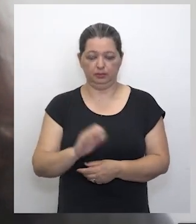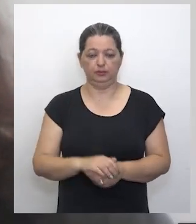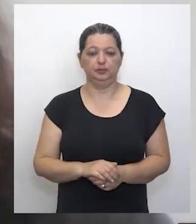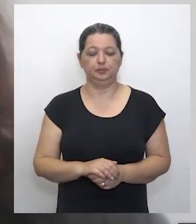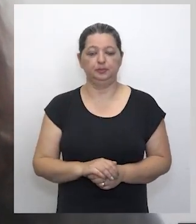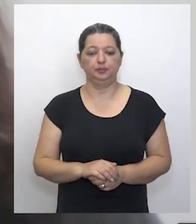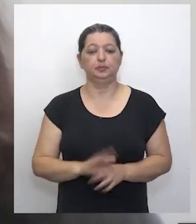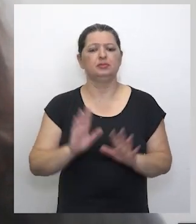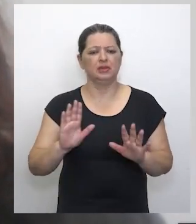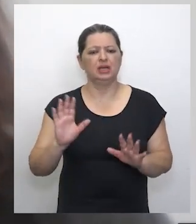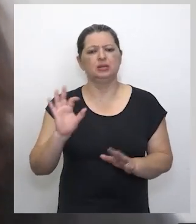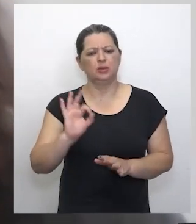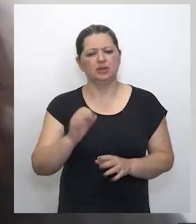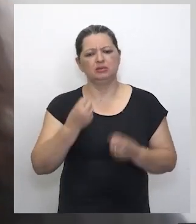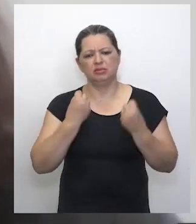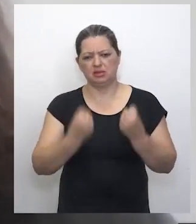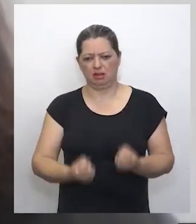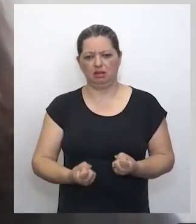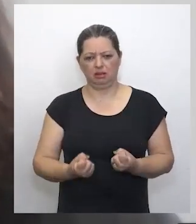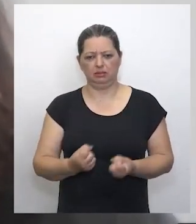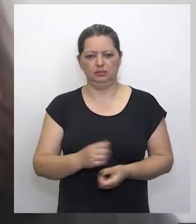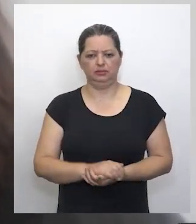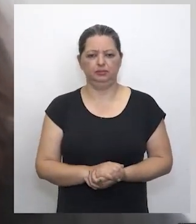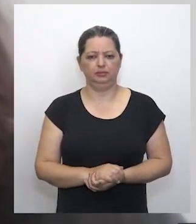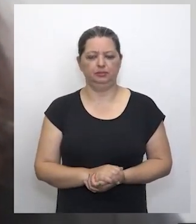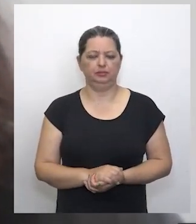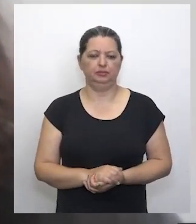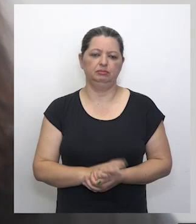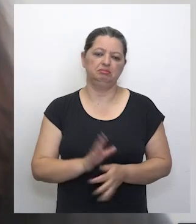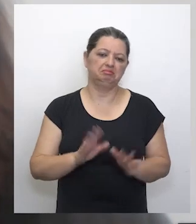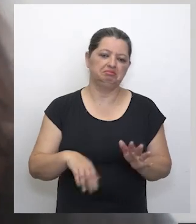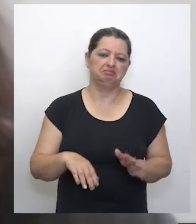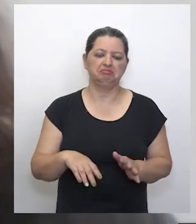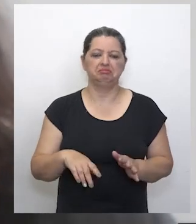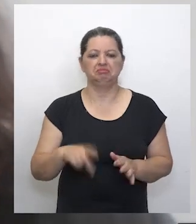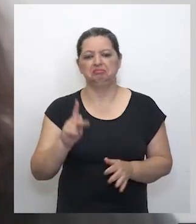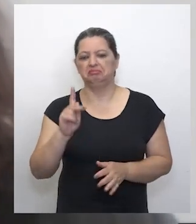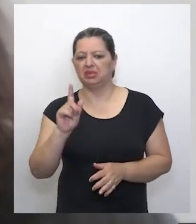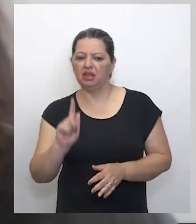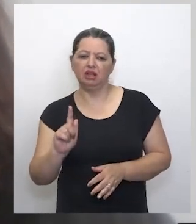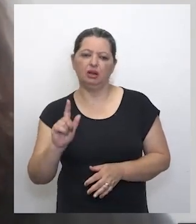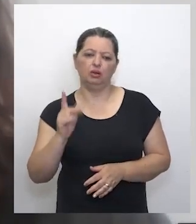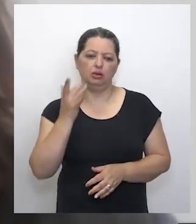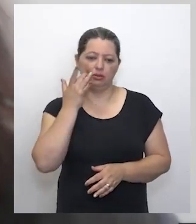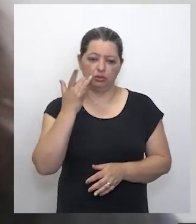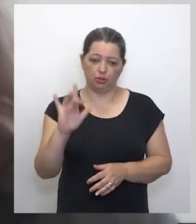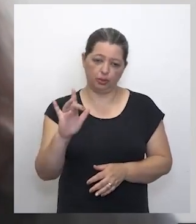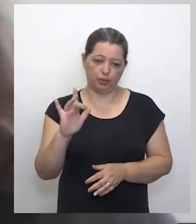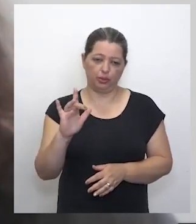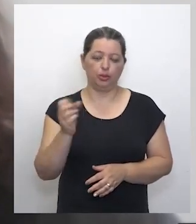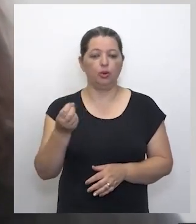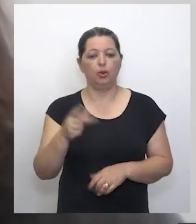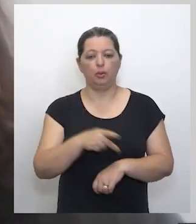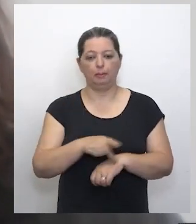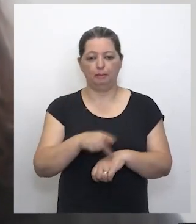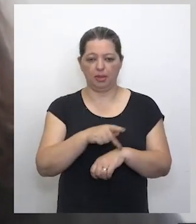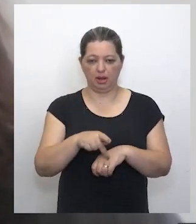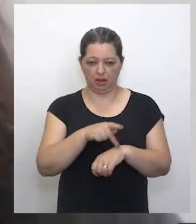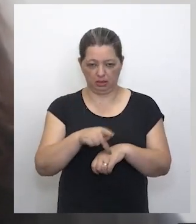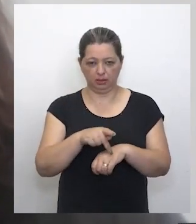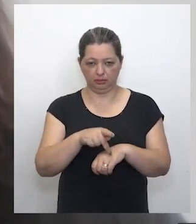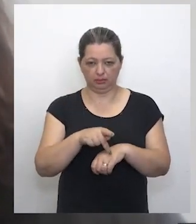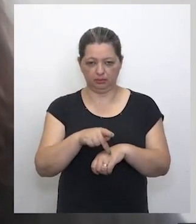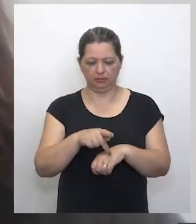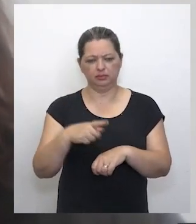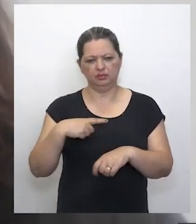eram pesadas, suponhamos, vale tantos quilos de ouro ou tanto quilo de prata. Tinha